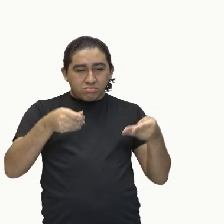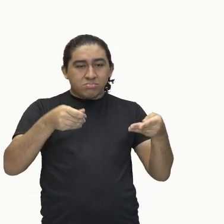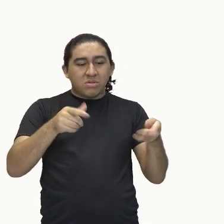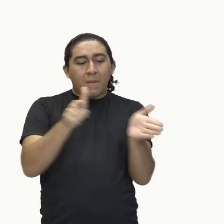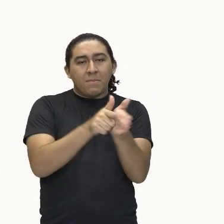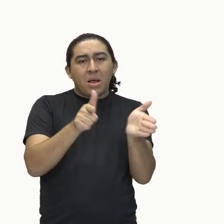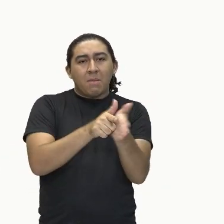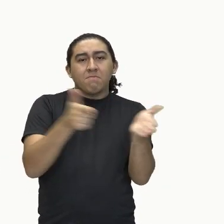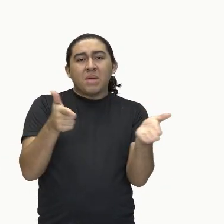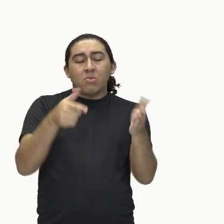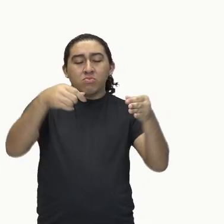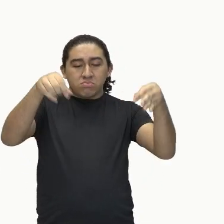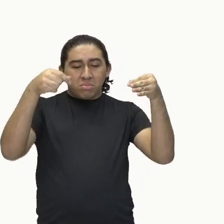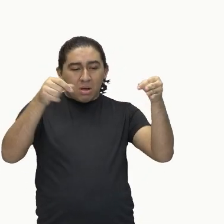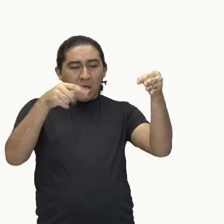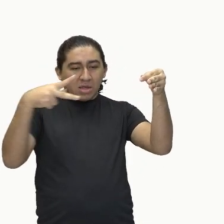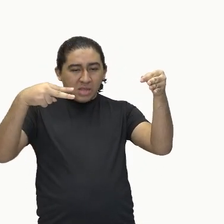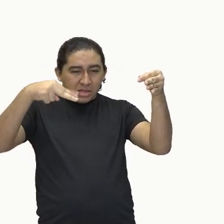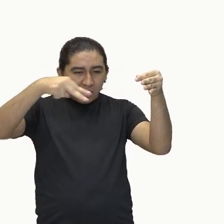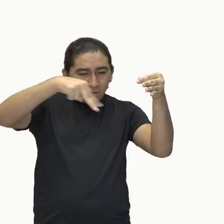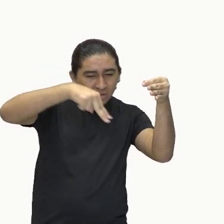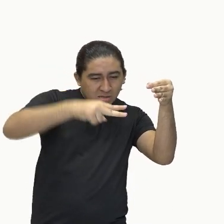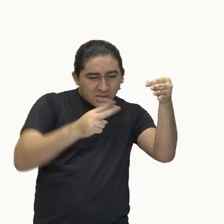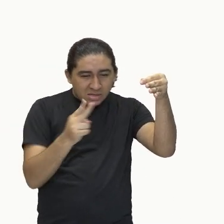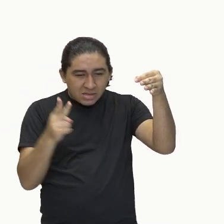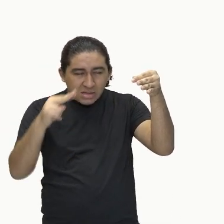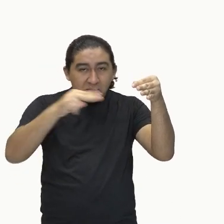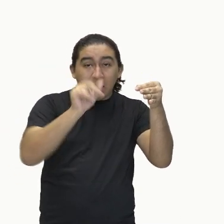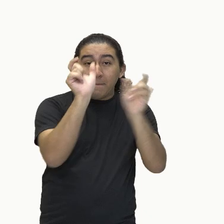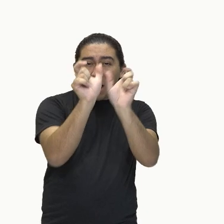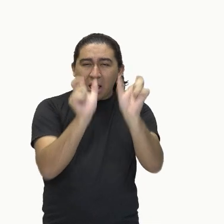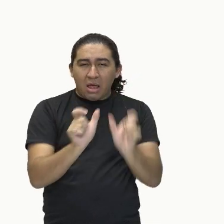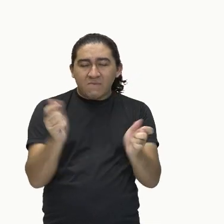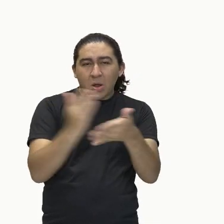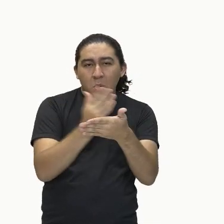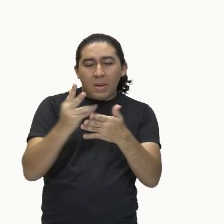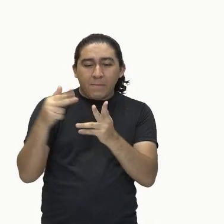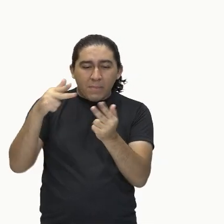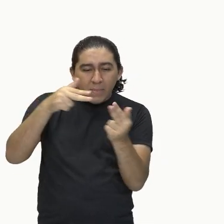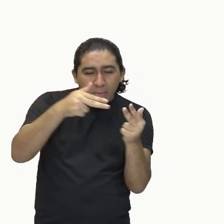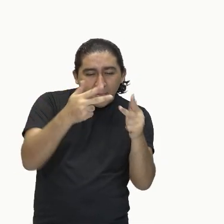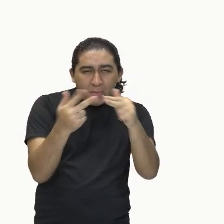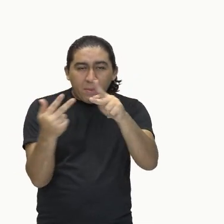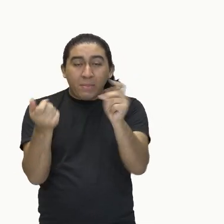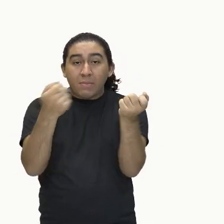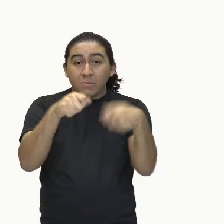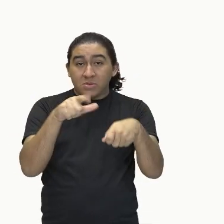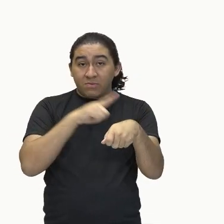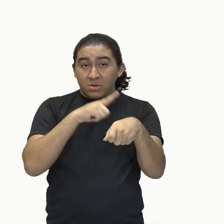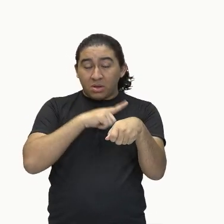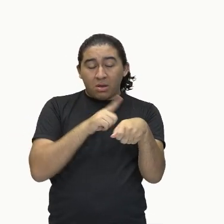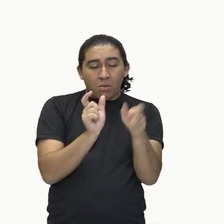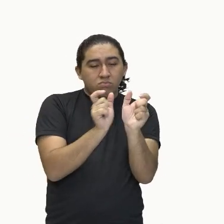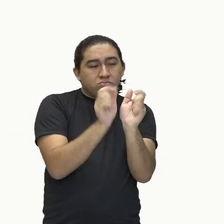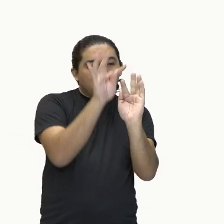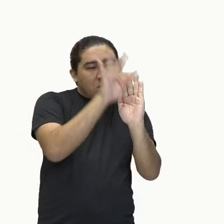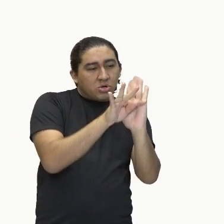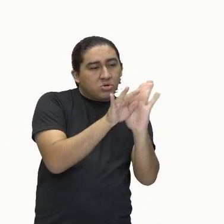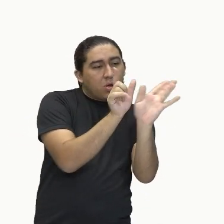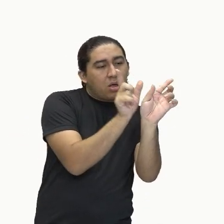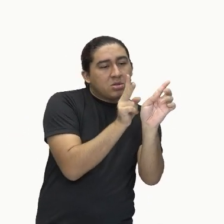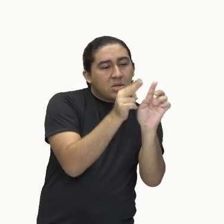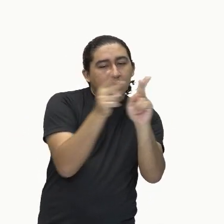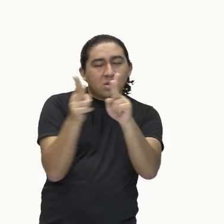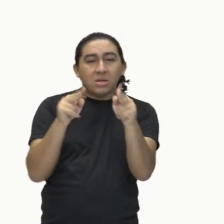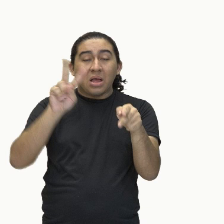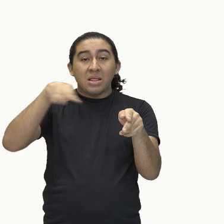artigo, recorte em seguida com atenção algumas palavras que formam esse artigo e meta-as num